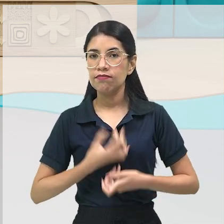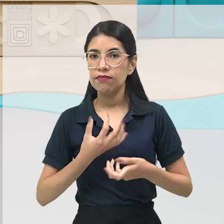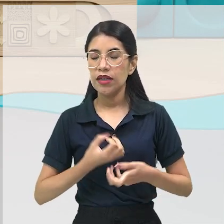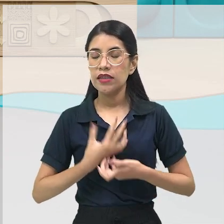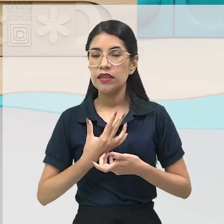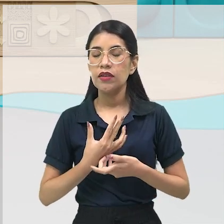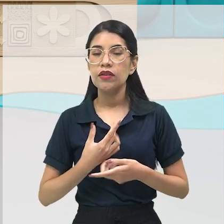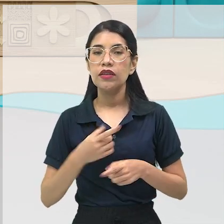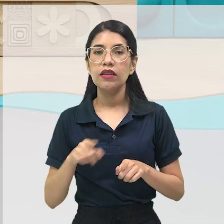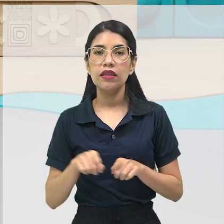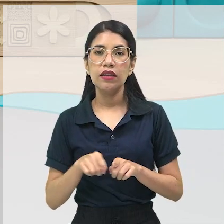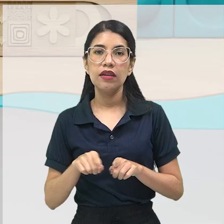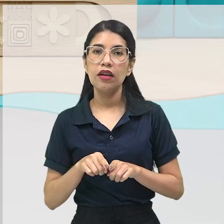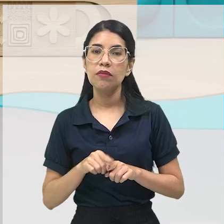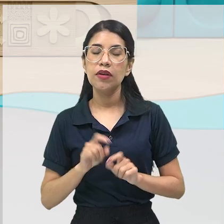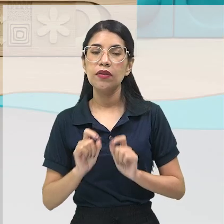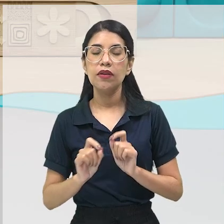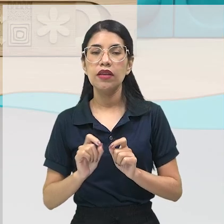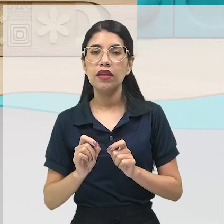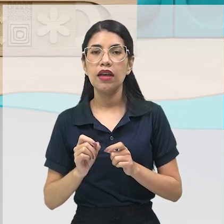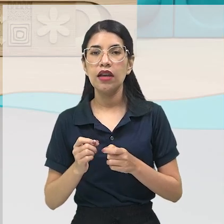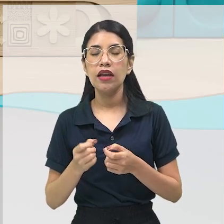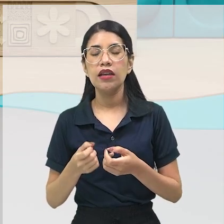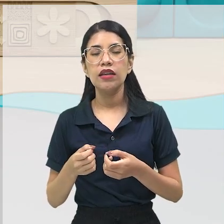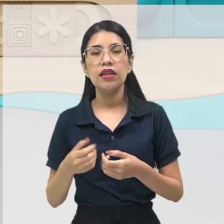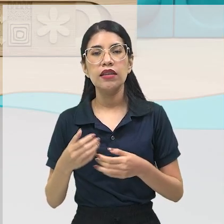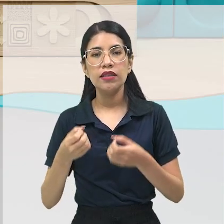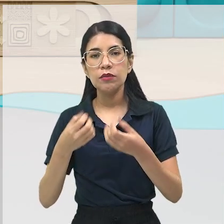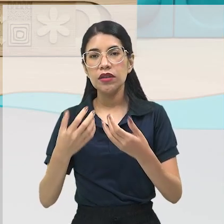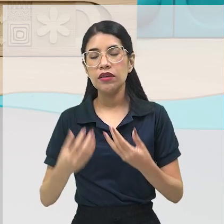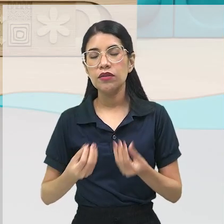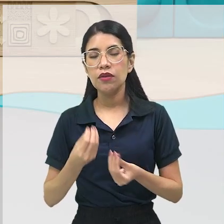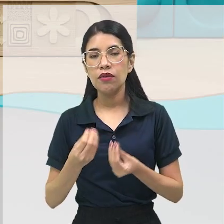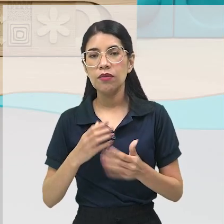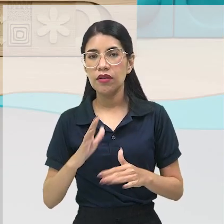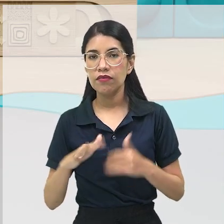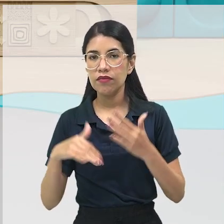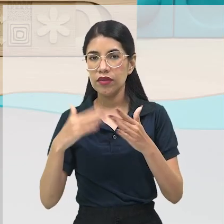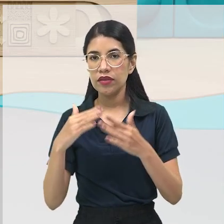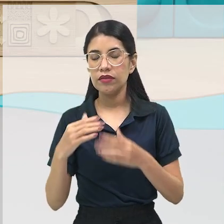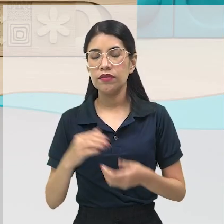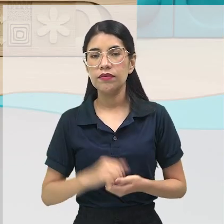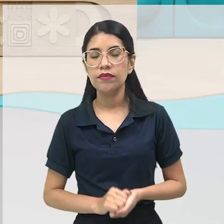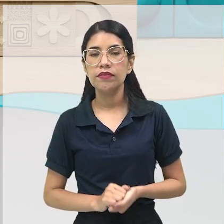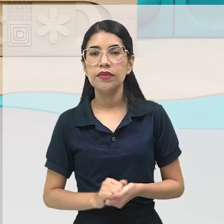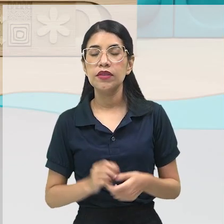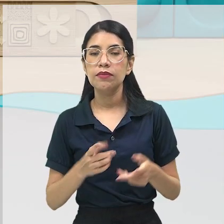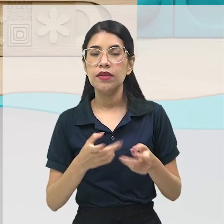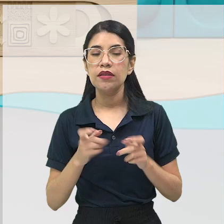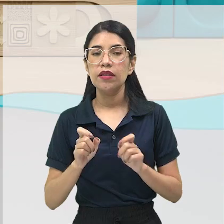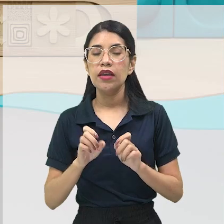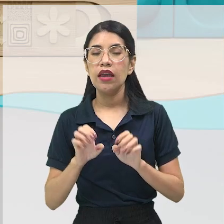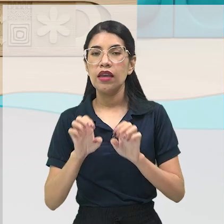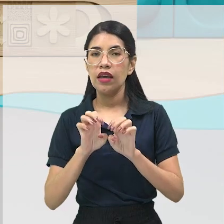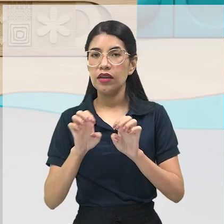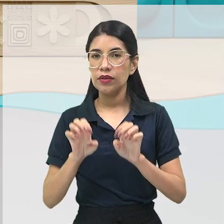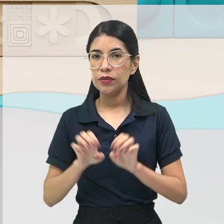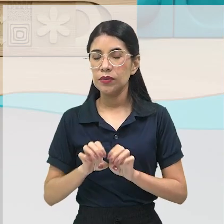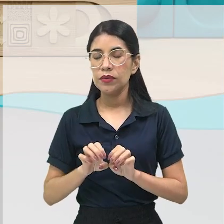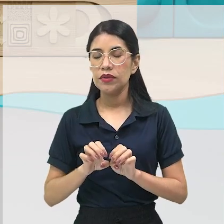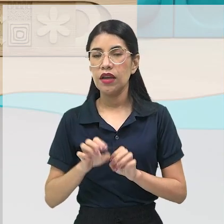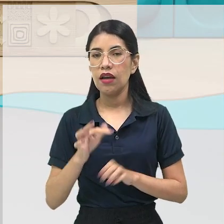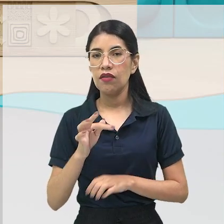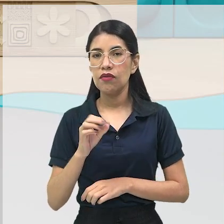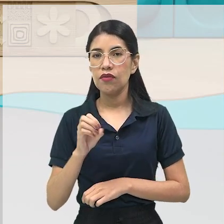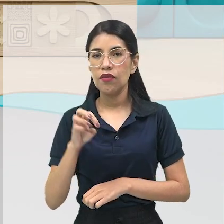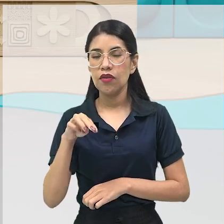é porque nós estamos também contando um pouco da nossa evolução. Então, nós vimos que as formas, elas começaram desde lá